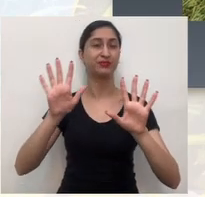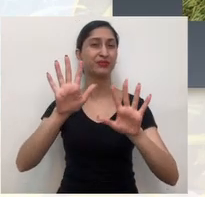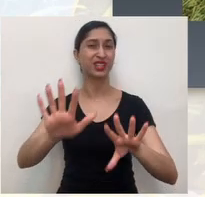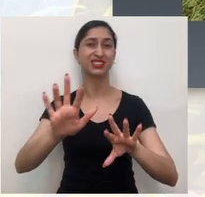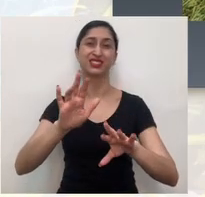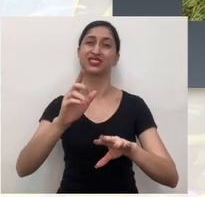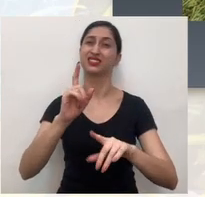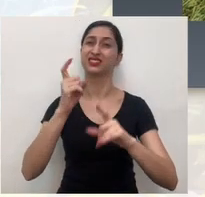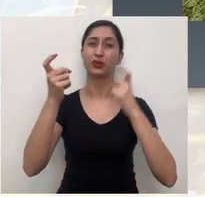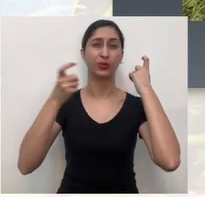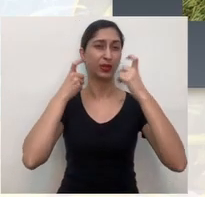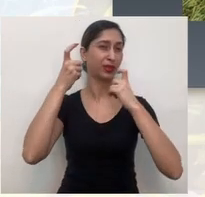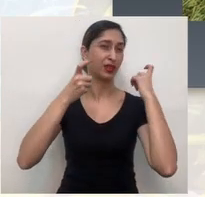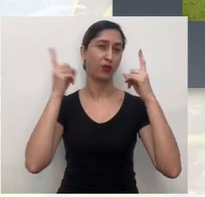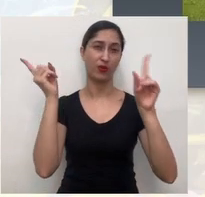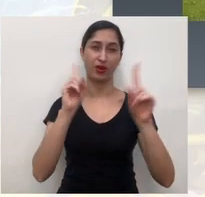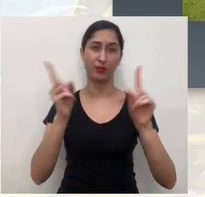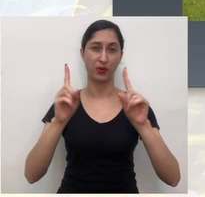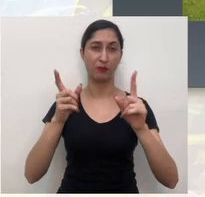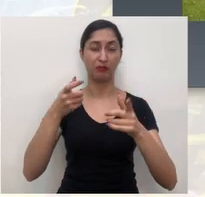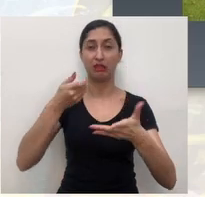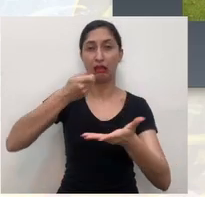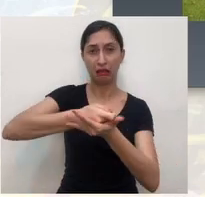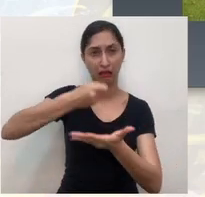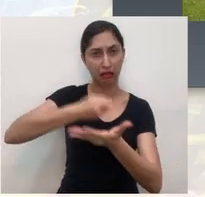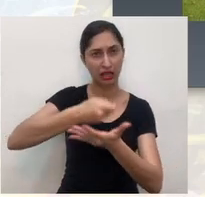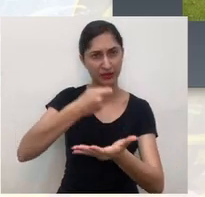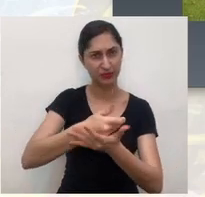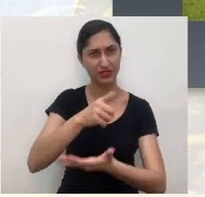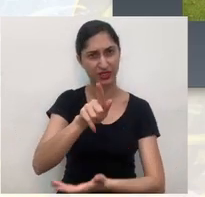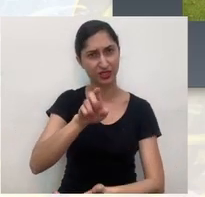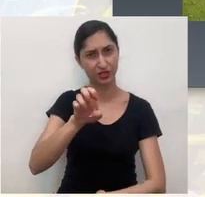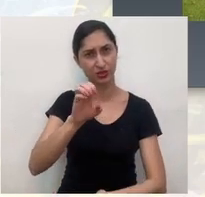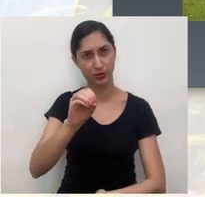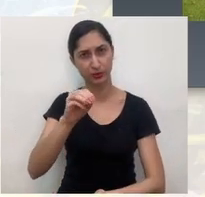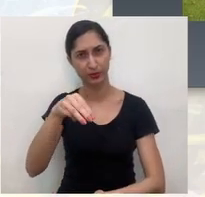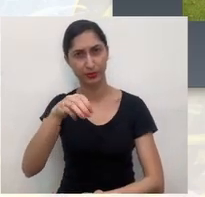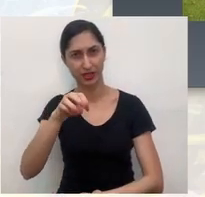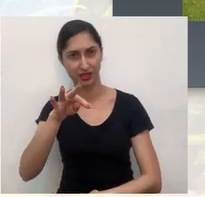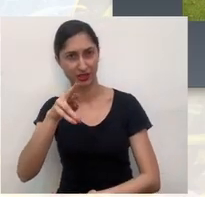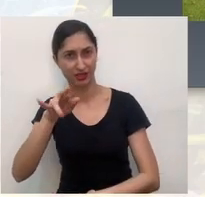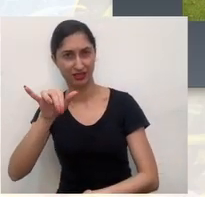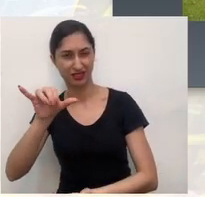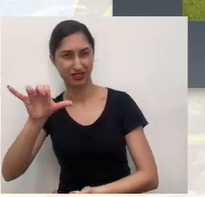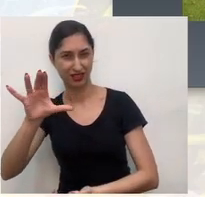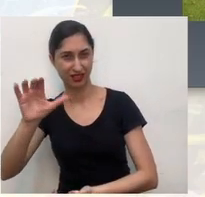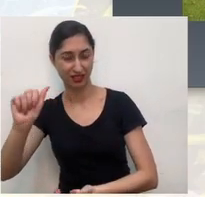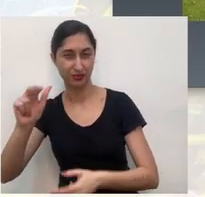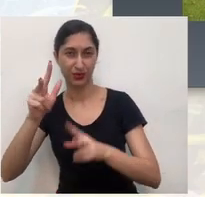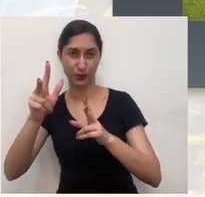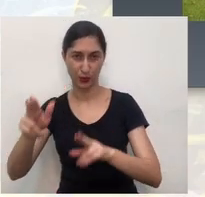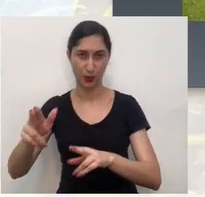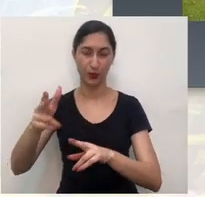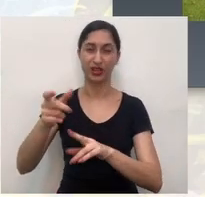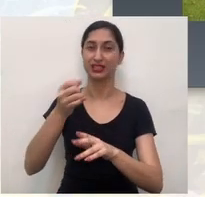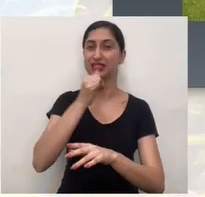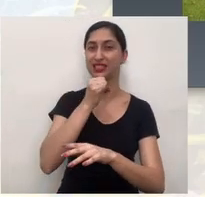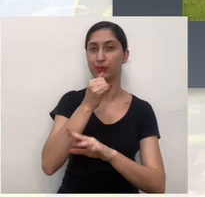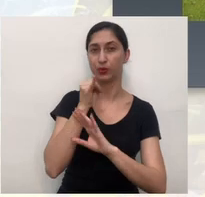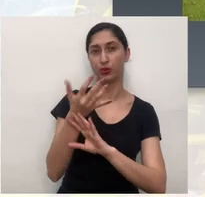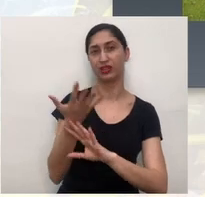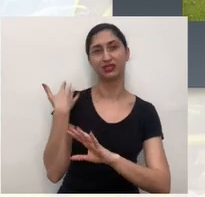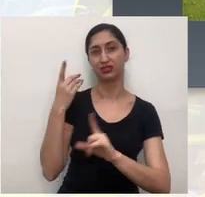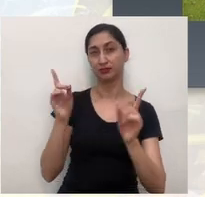preocupação rigidamente geométrica, como foi nos exemplos anteriores. Não é? E essa geometria, muitas